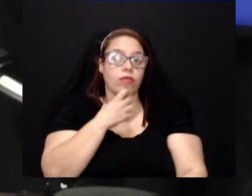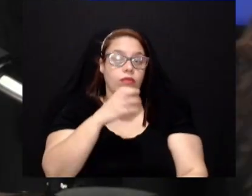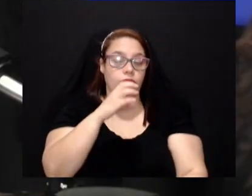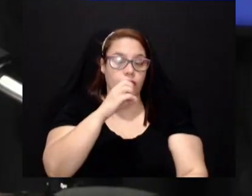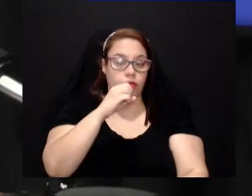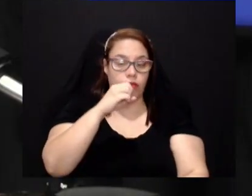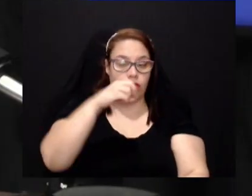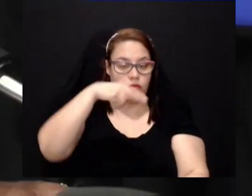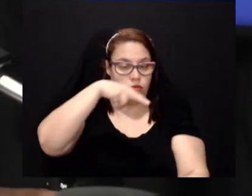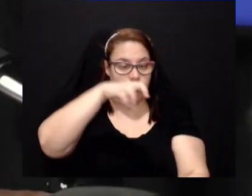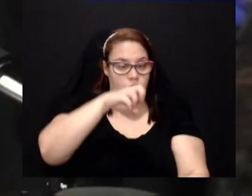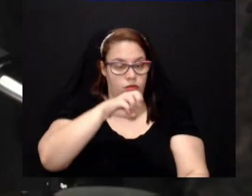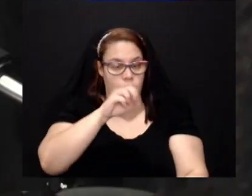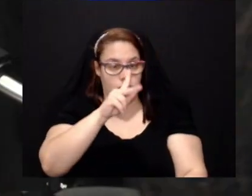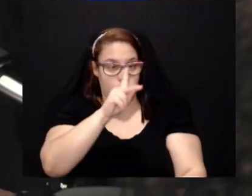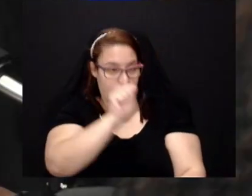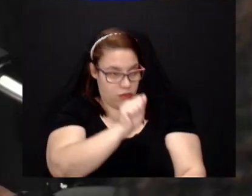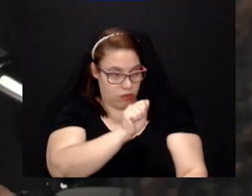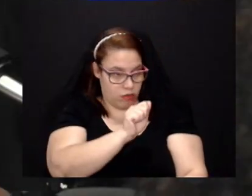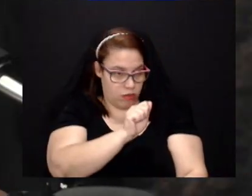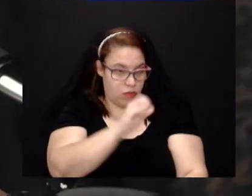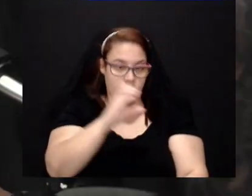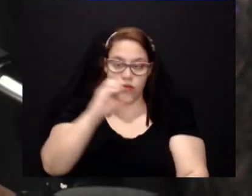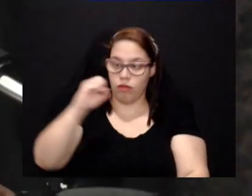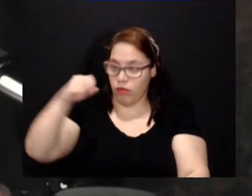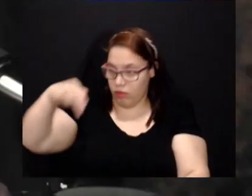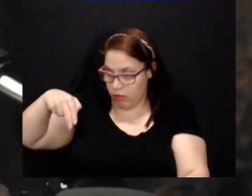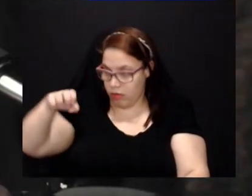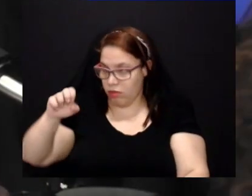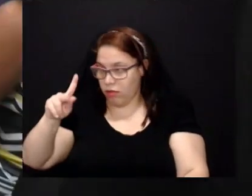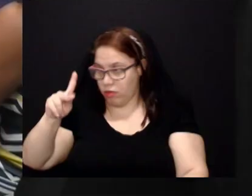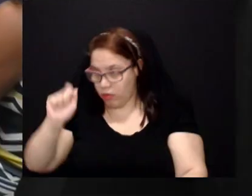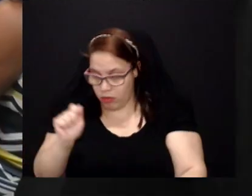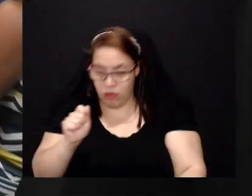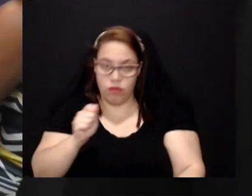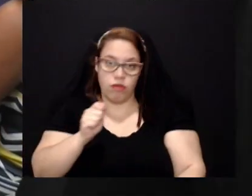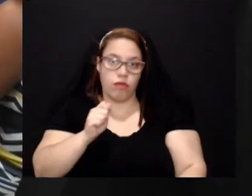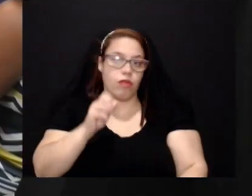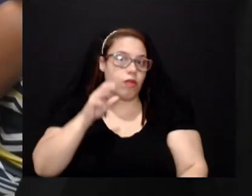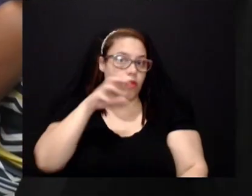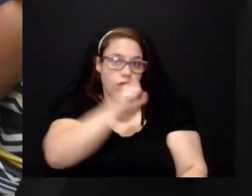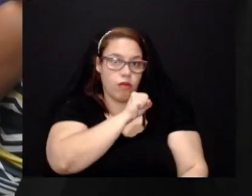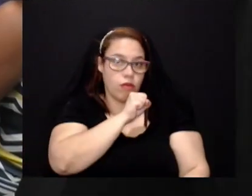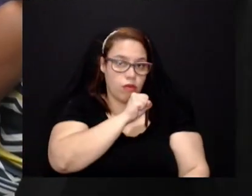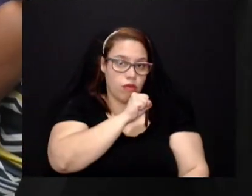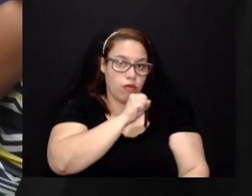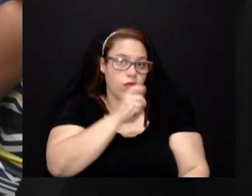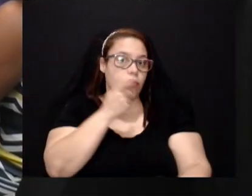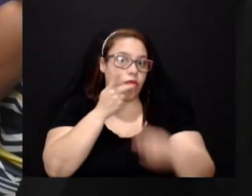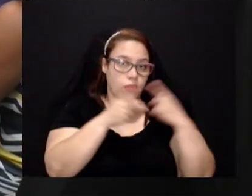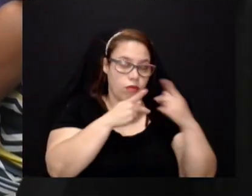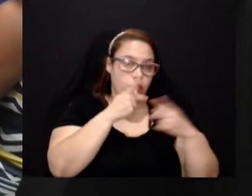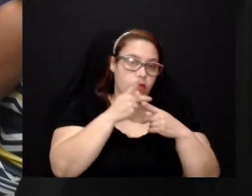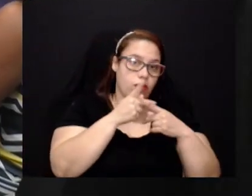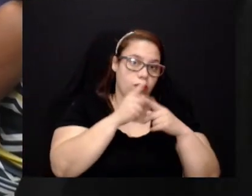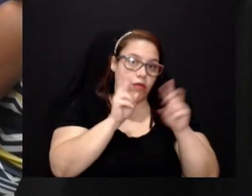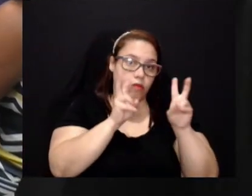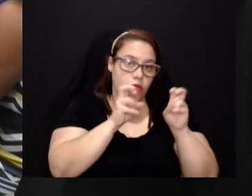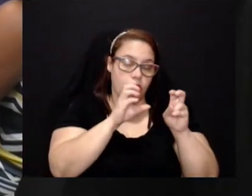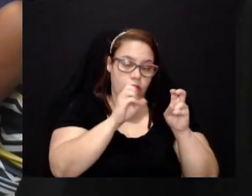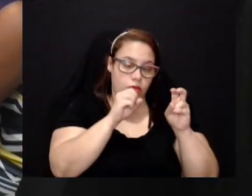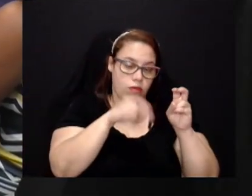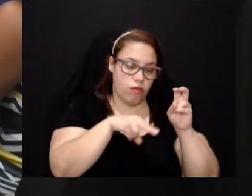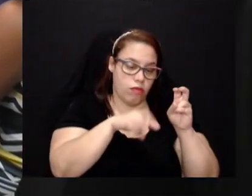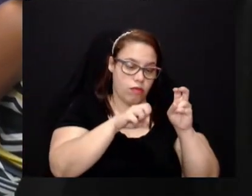expressão? CONEPA, é isso mesmo. Eu queria que você, muito rapidamente, falasse um pouquinho sobre isso, sobre o CONEPA, o que ele é, qual é o